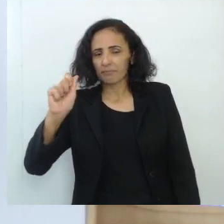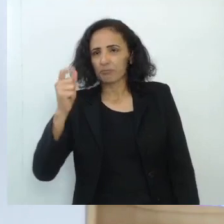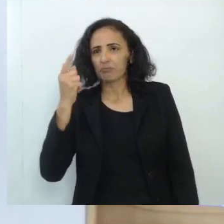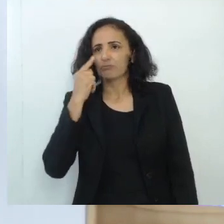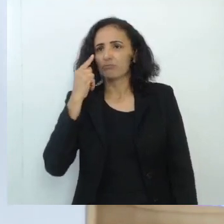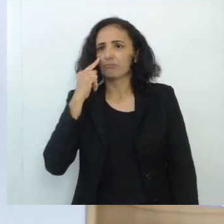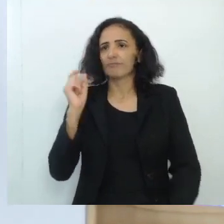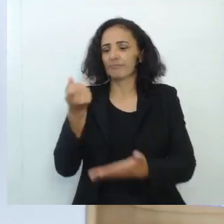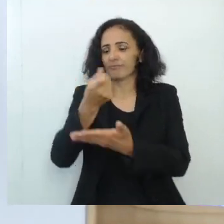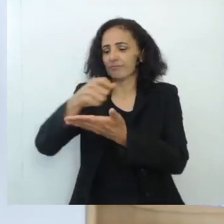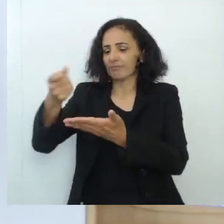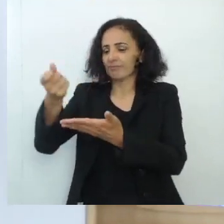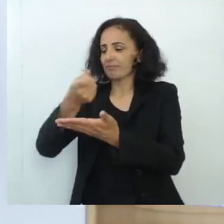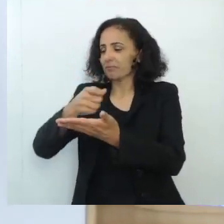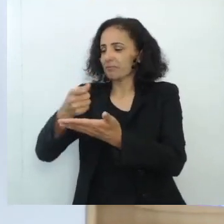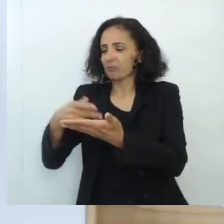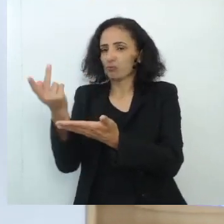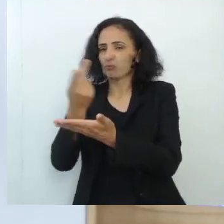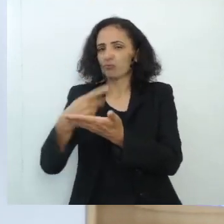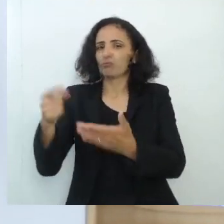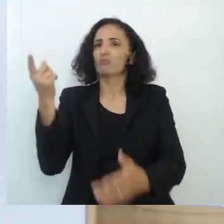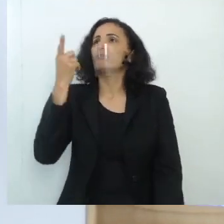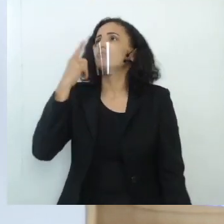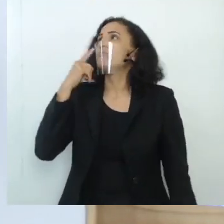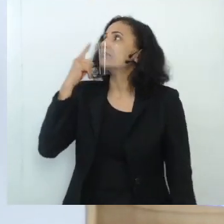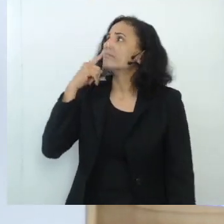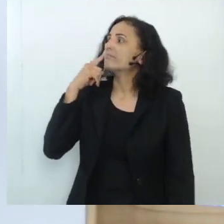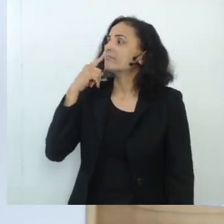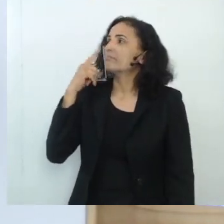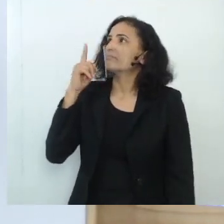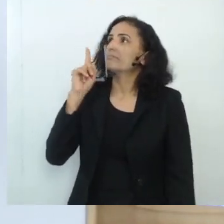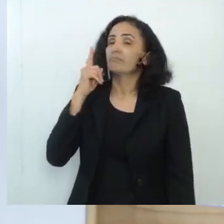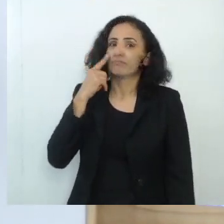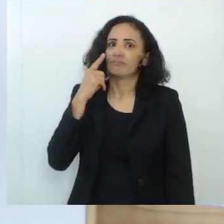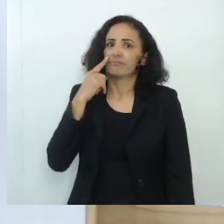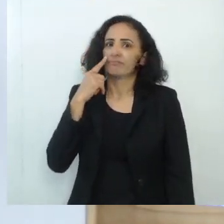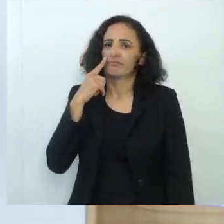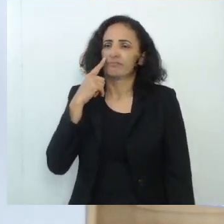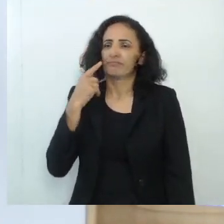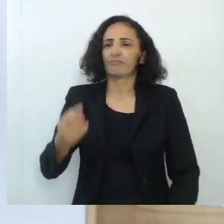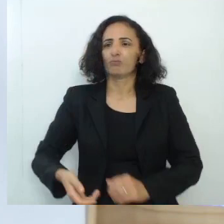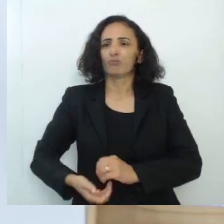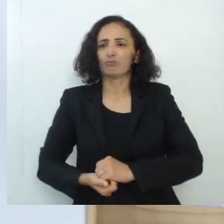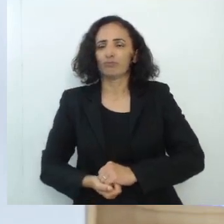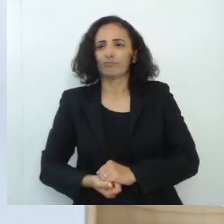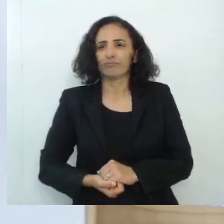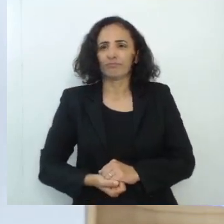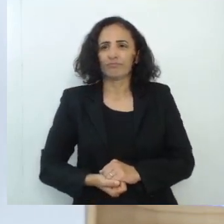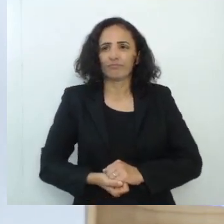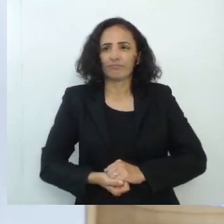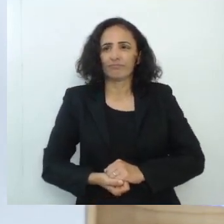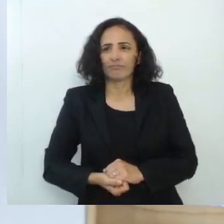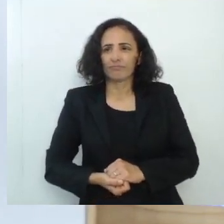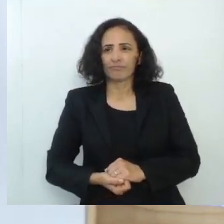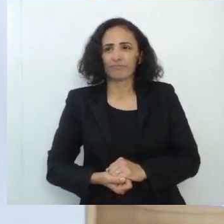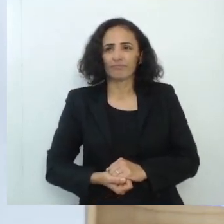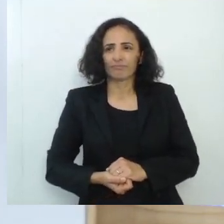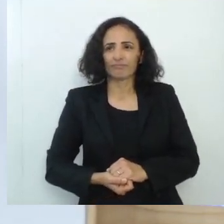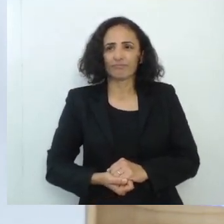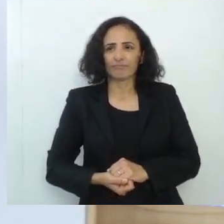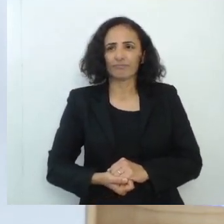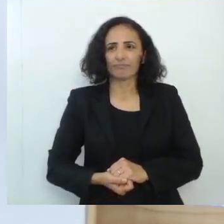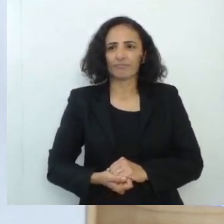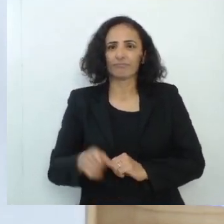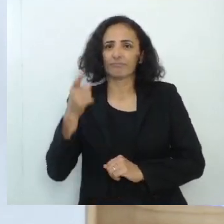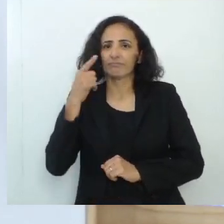mostrar a vocês uma samambaia. Ó, eles fazem assim. Tá? Aí vai ter uma estruturazinha que vai estar